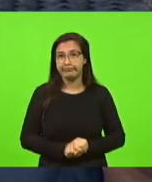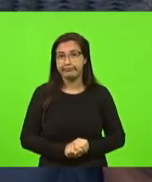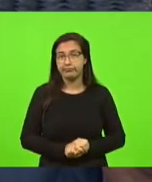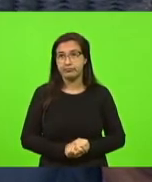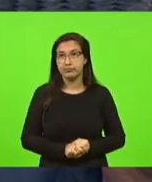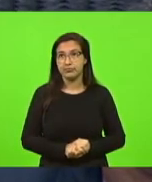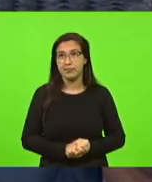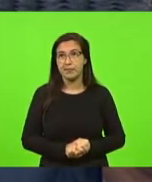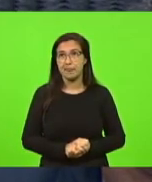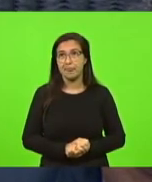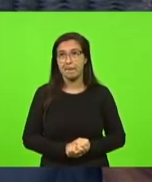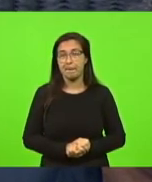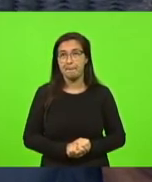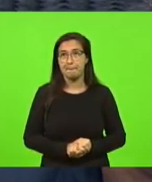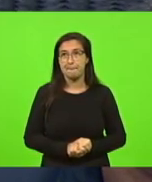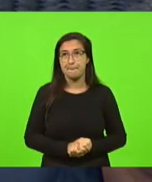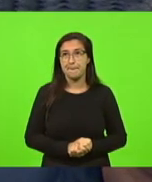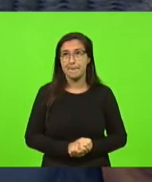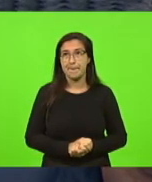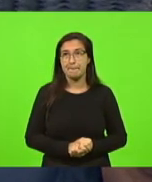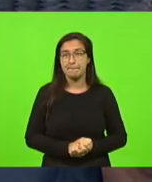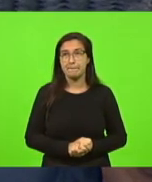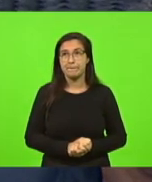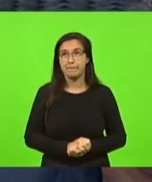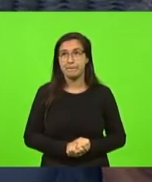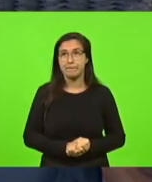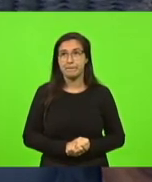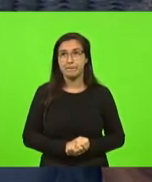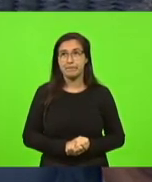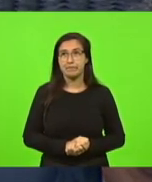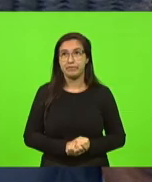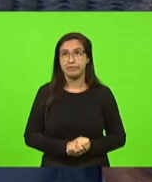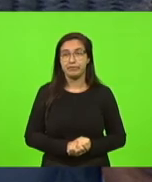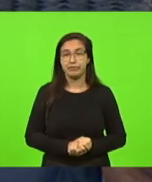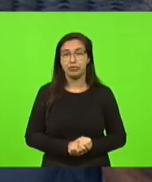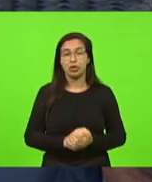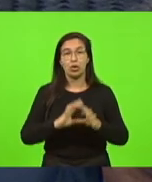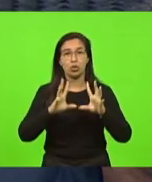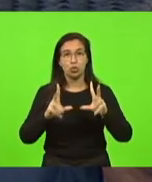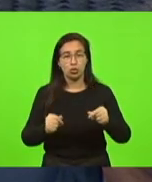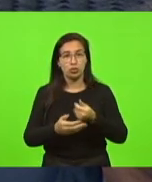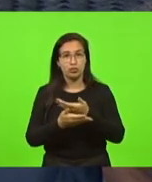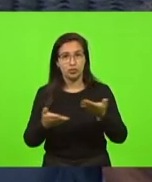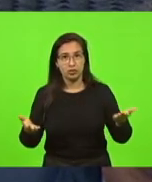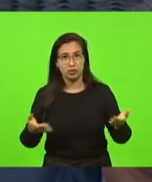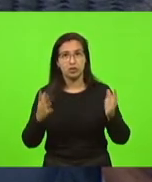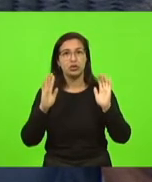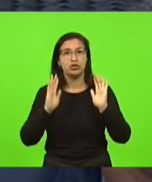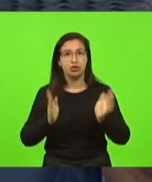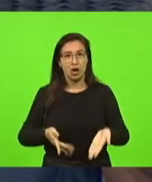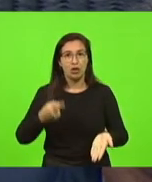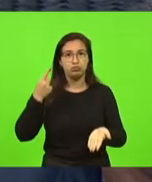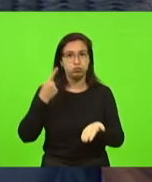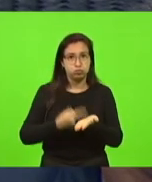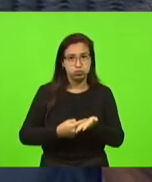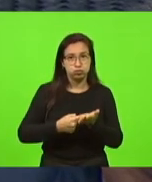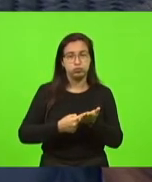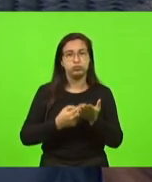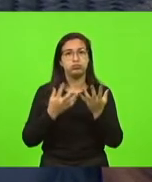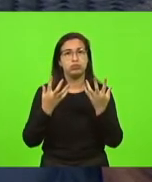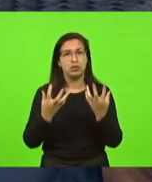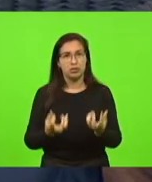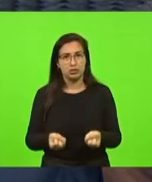Eu acredito que todo mundo deve ter seus compromissos assumidos anteriormente aí para que se votasse